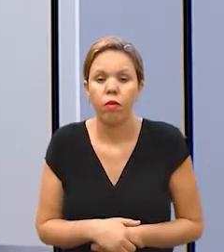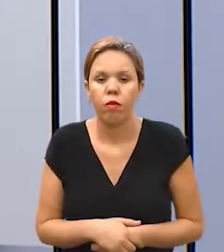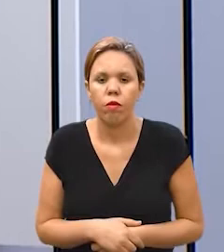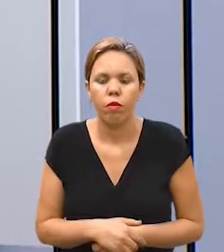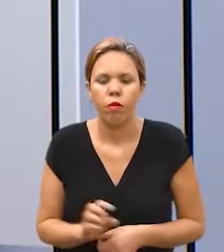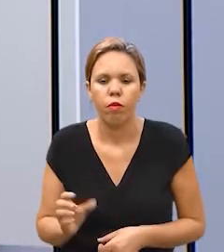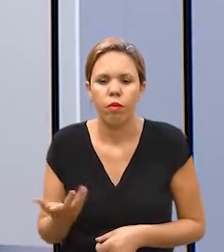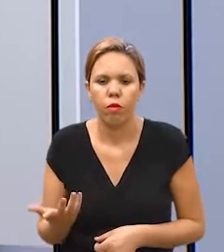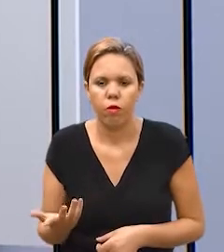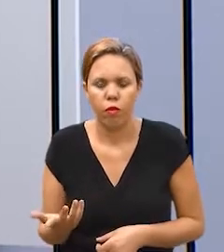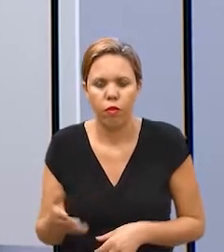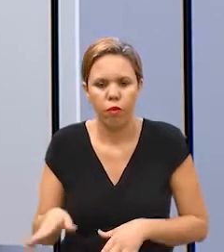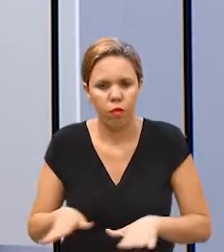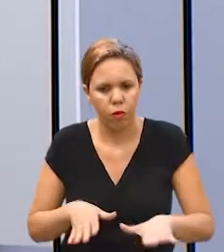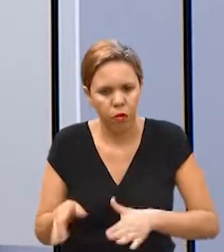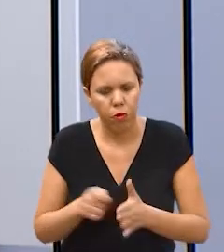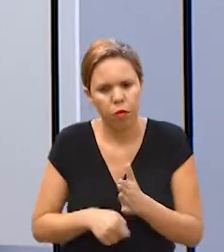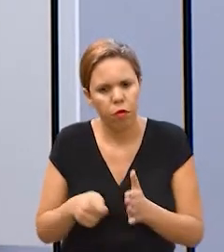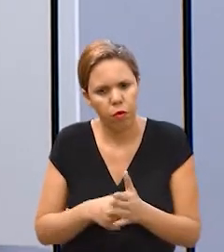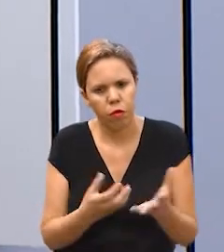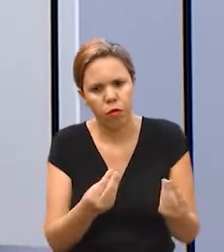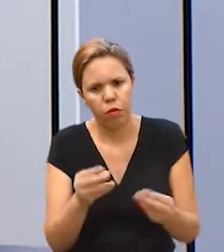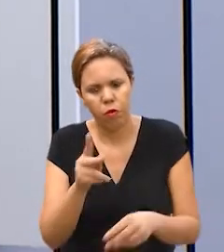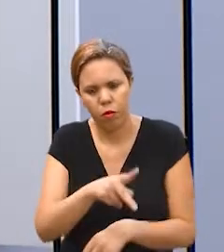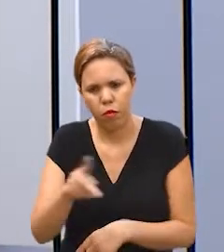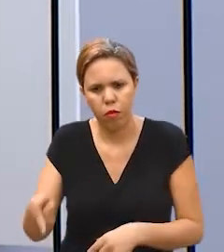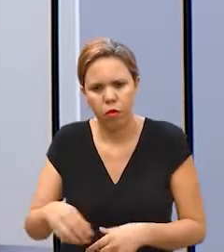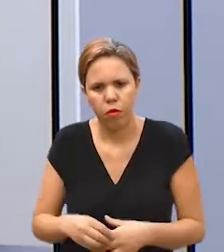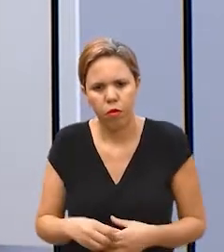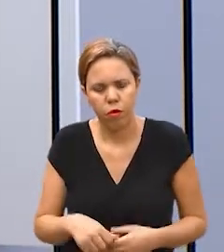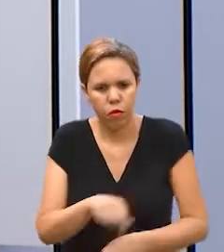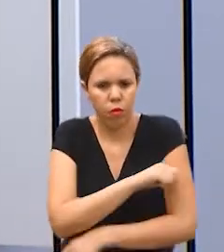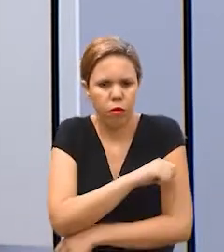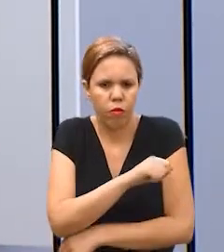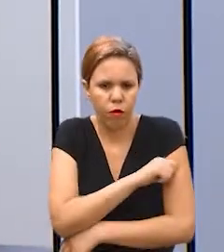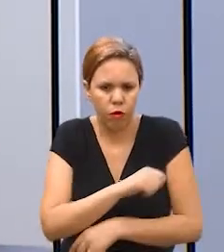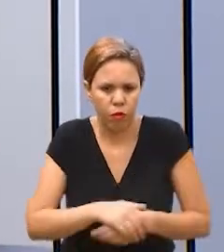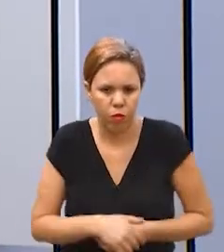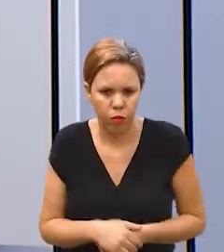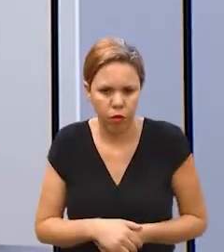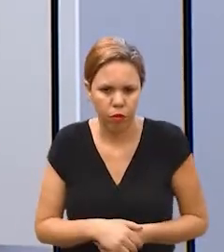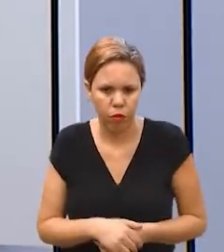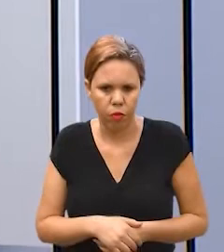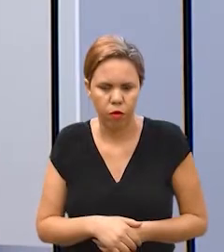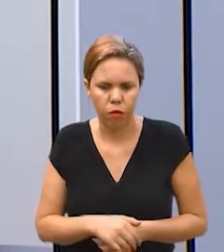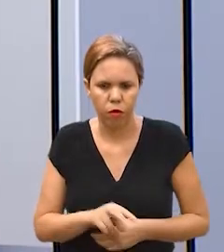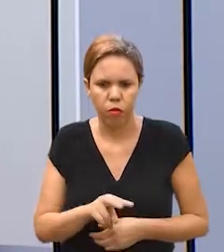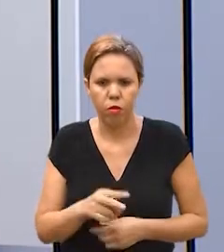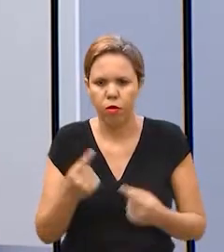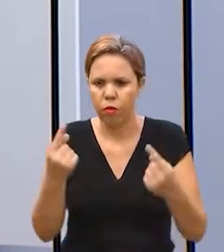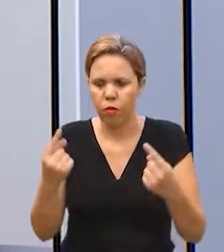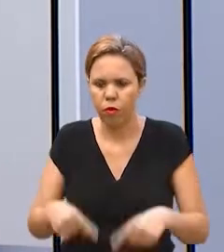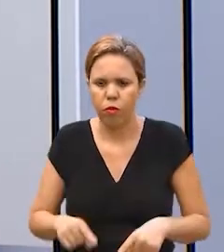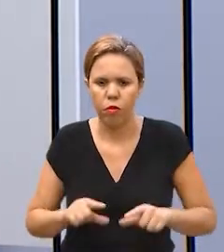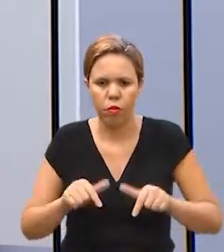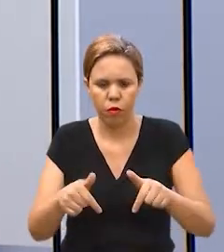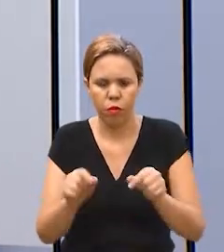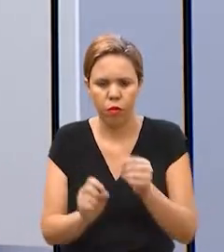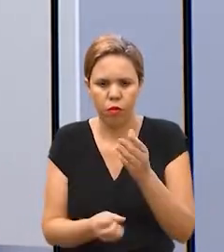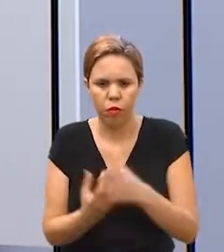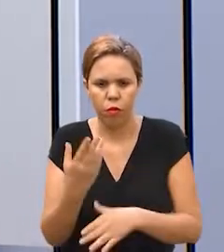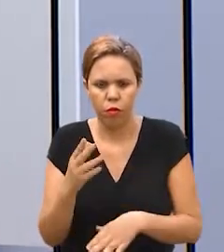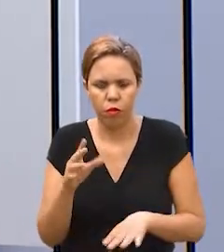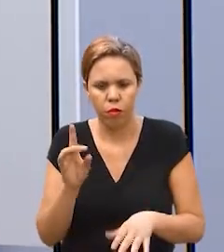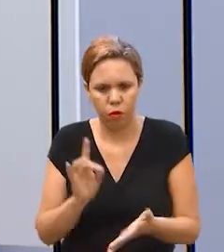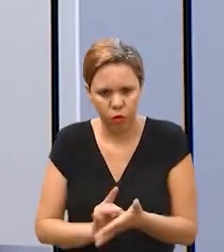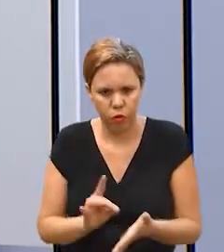acabou mobilizando muitos professores, alunos, que eram contrários a essa medida. Porque realmente é algo a